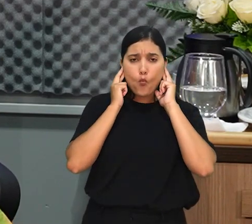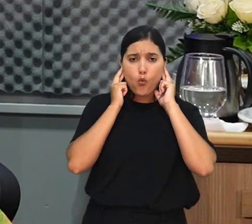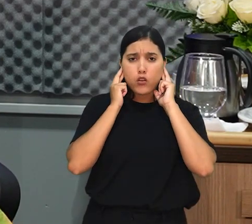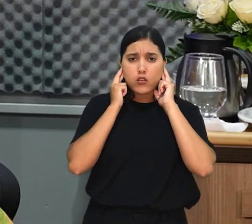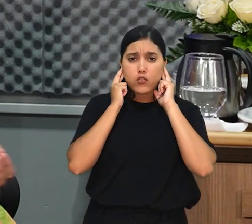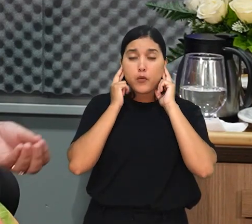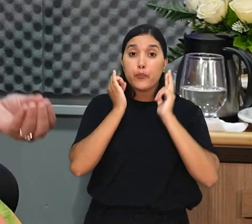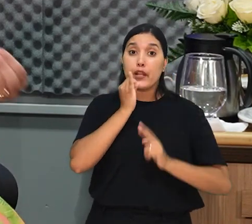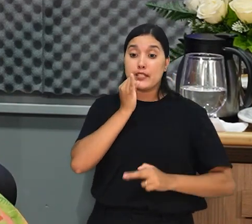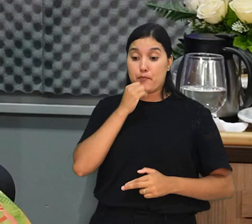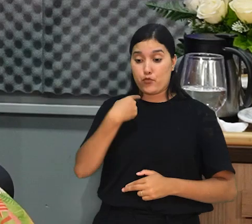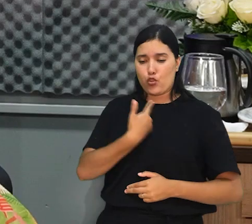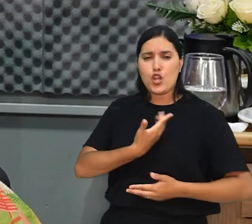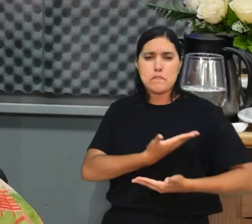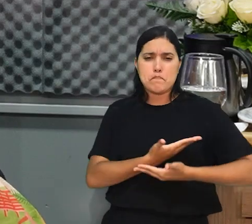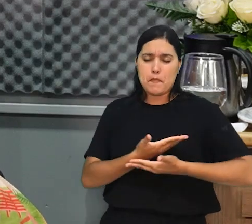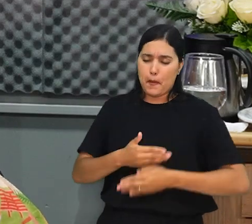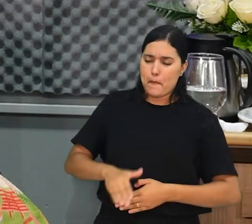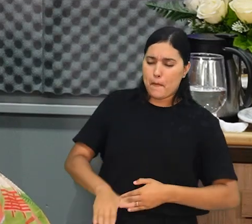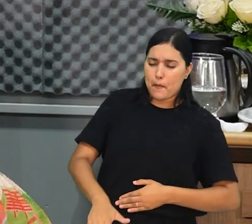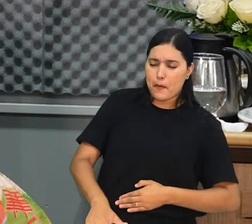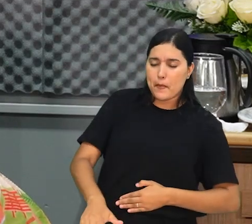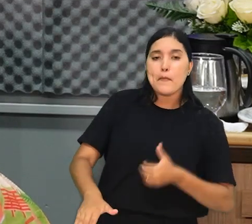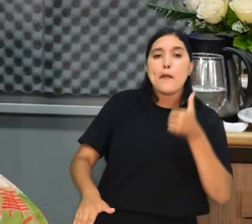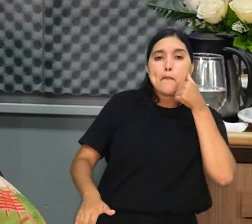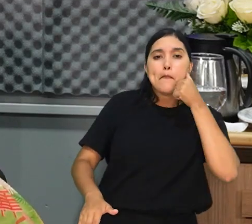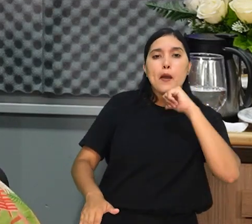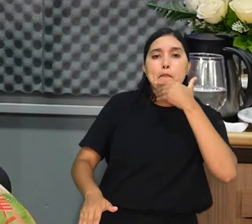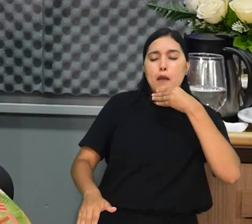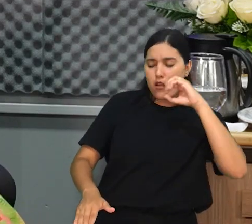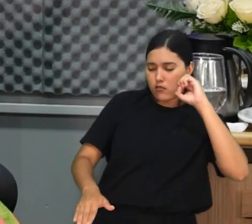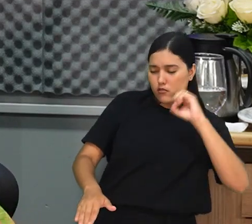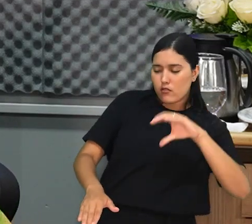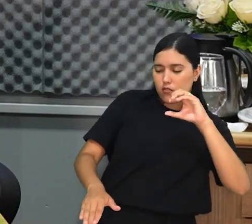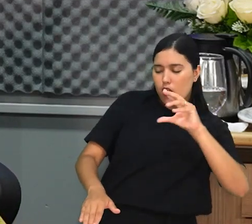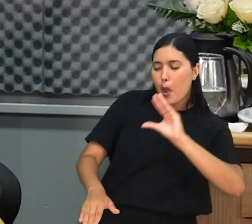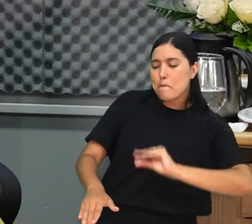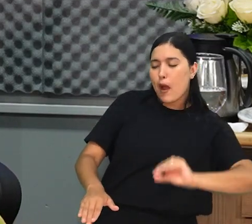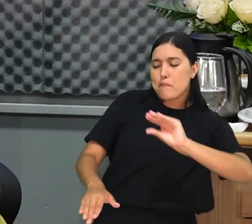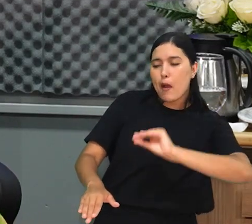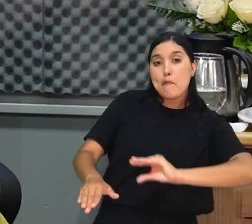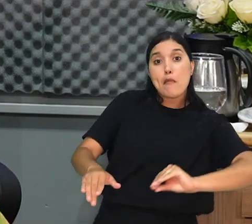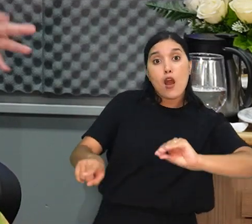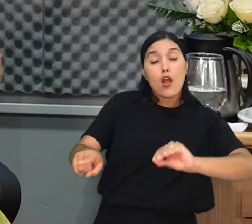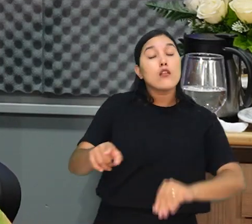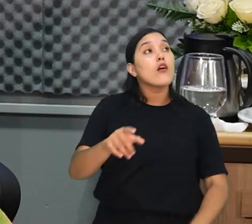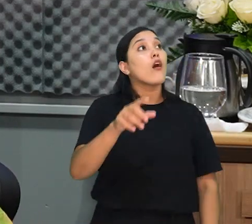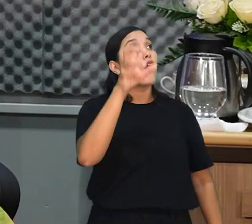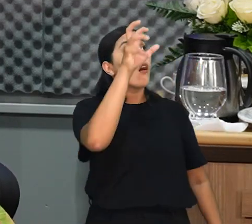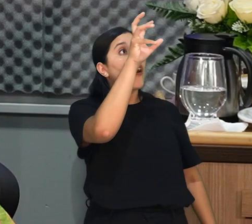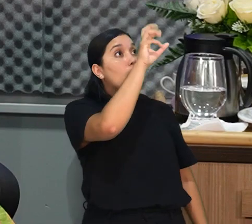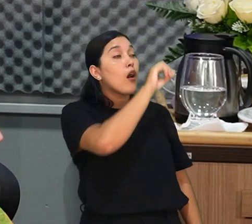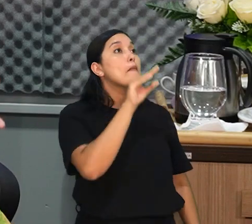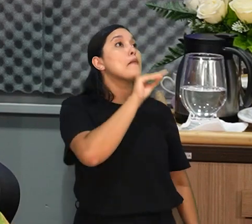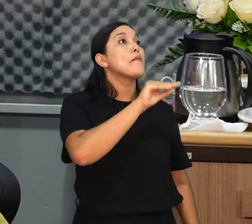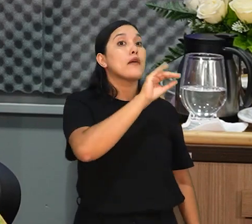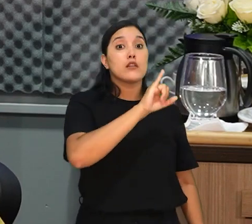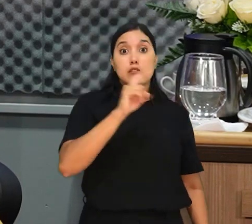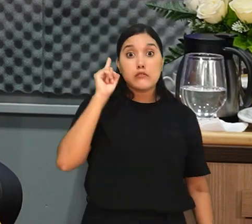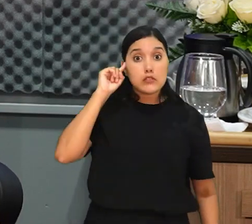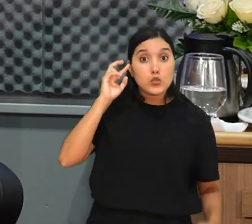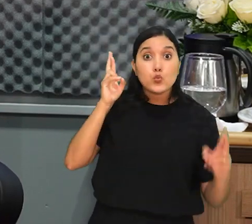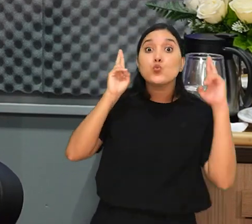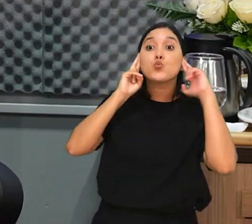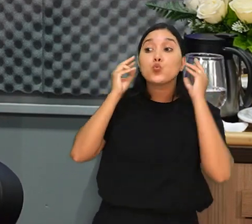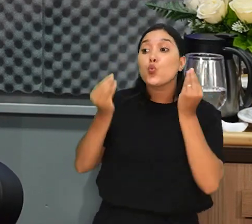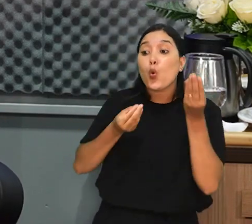gente poder falar desde bebê, a gente é estimulado a sons, né? Então, quando o bebê ele nasce ouvinte, sem a surdez, ele vai